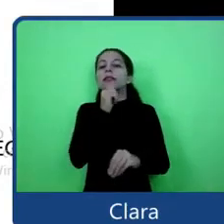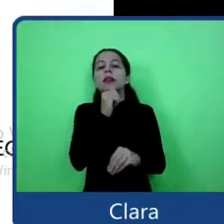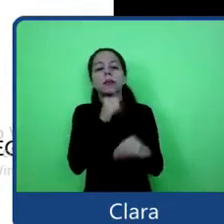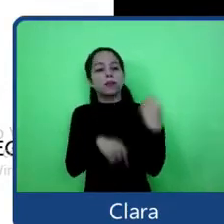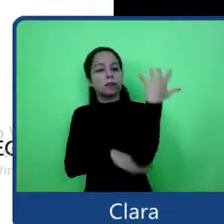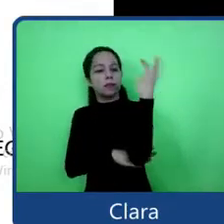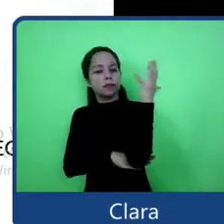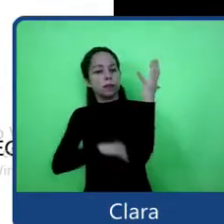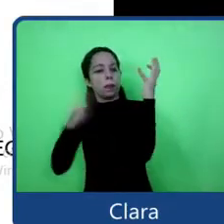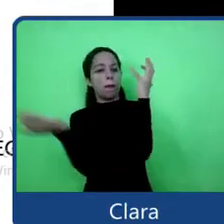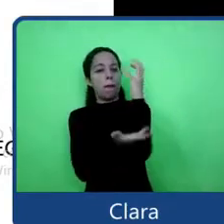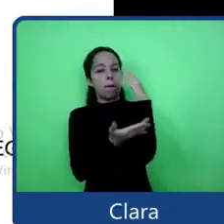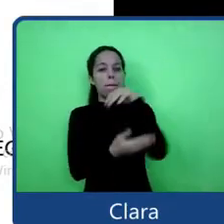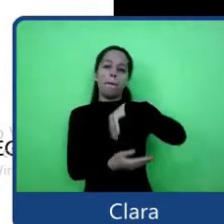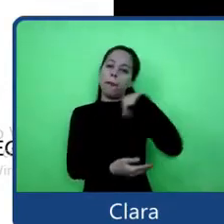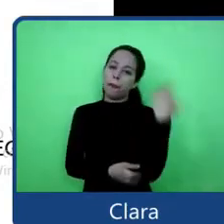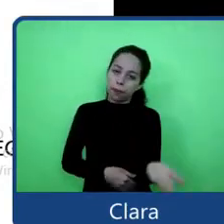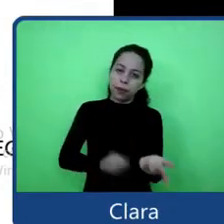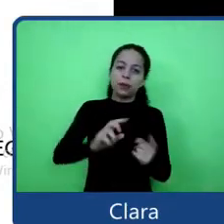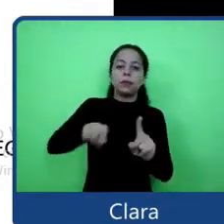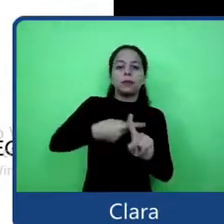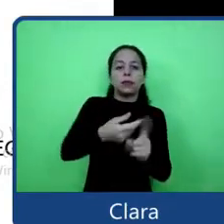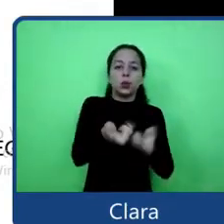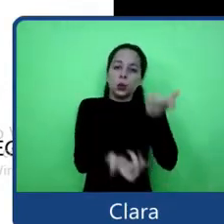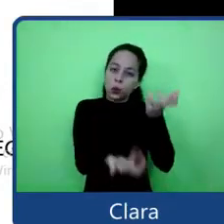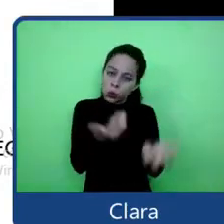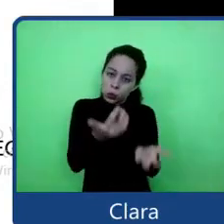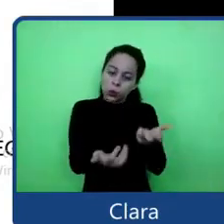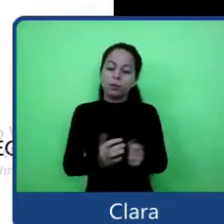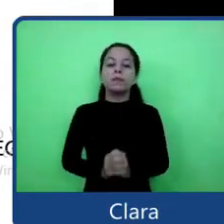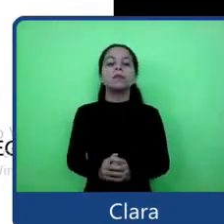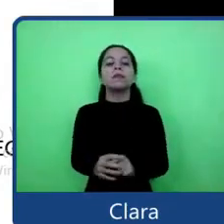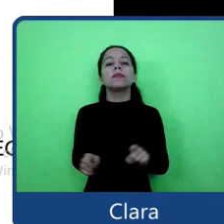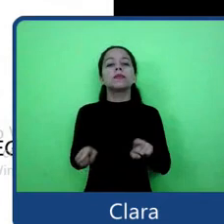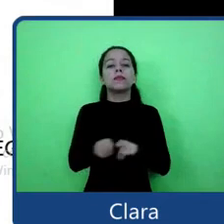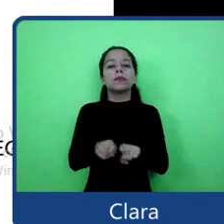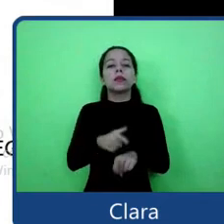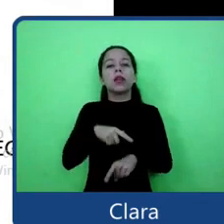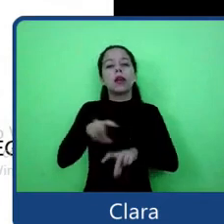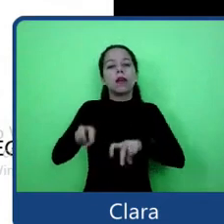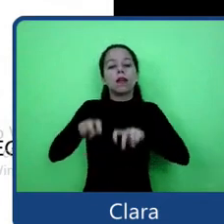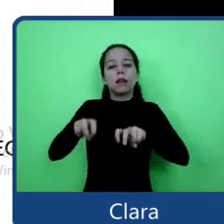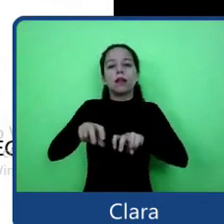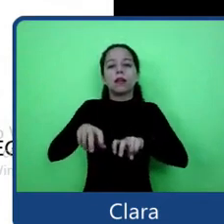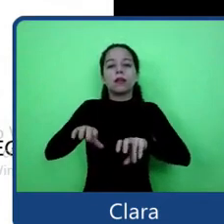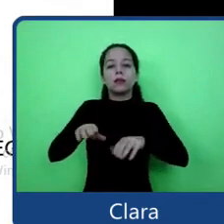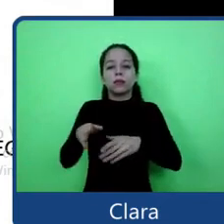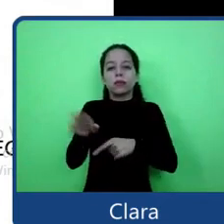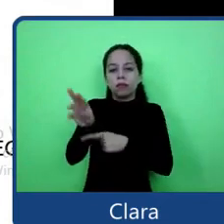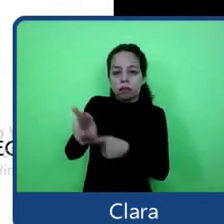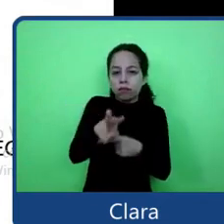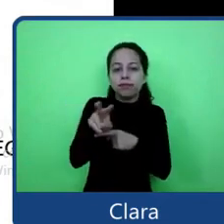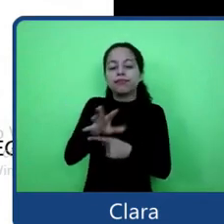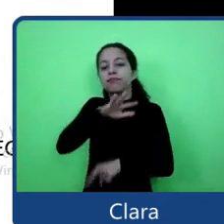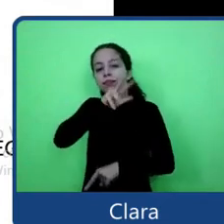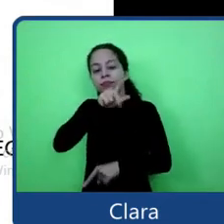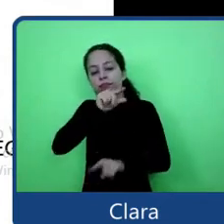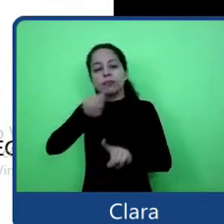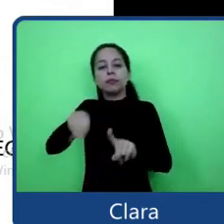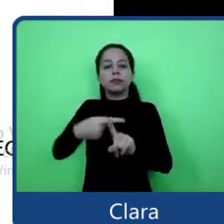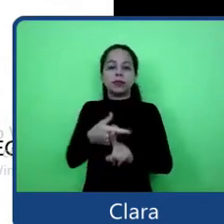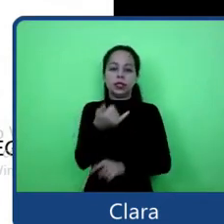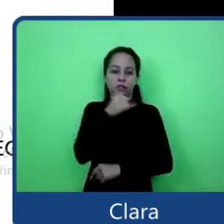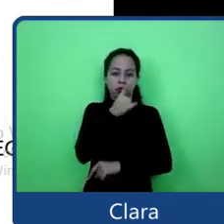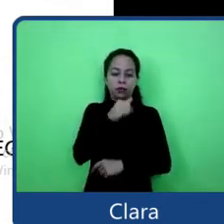né. Depois a gente tem agropecuária com 27% e energia, né. Eu coloquei também essa linha aqui